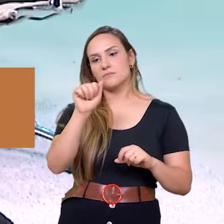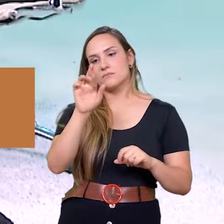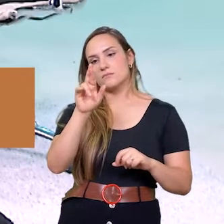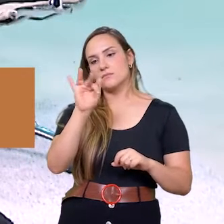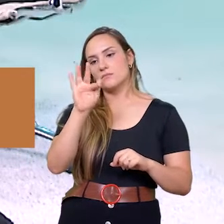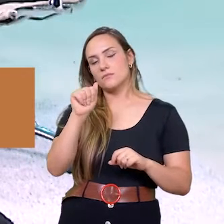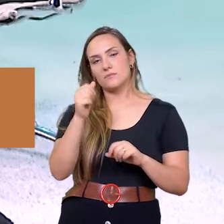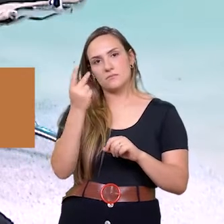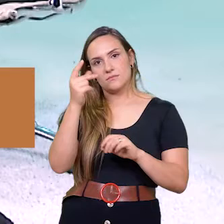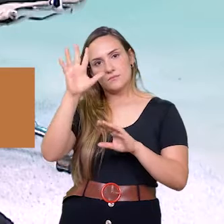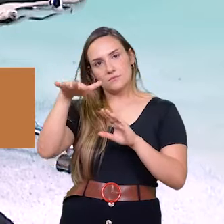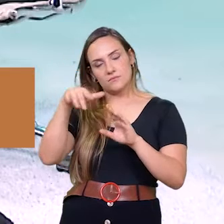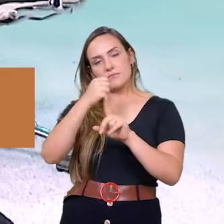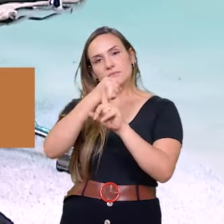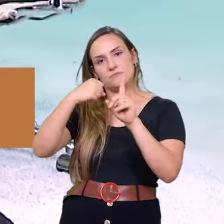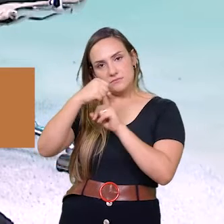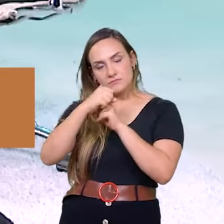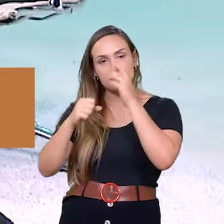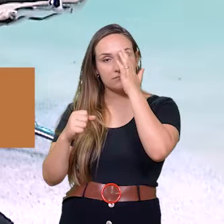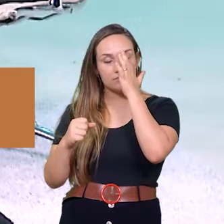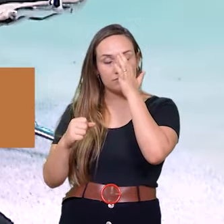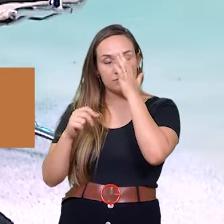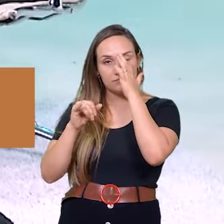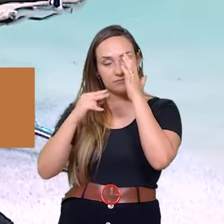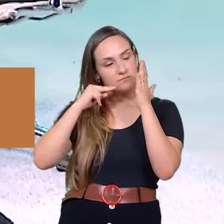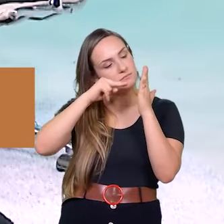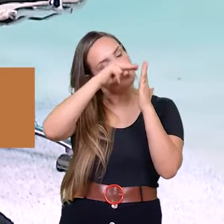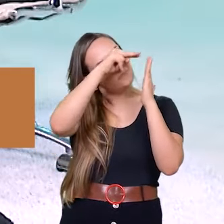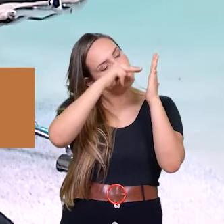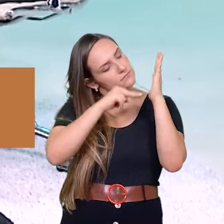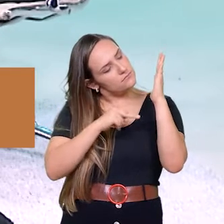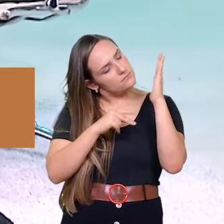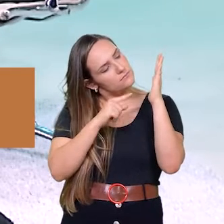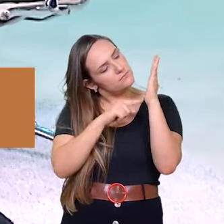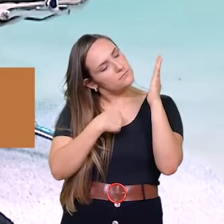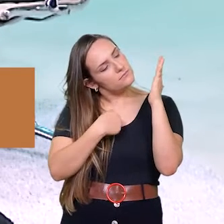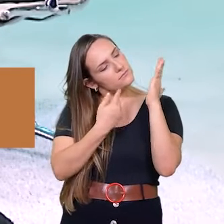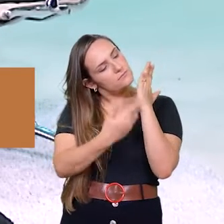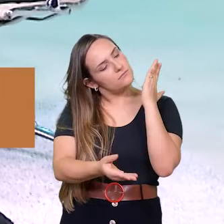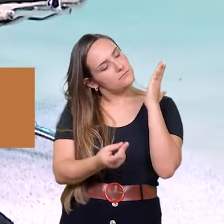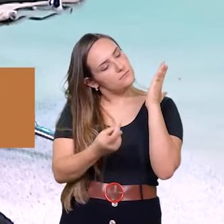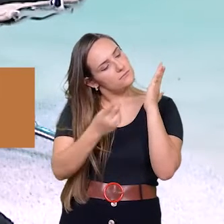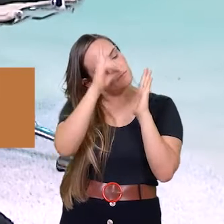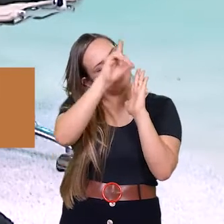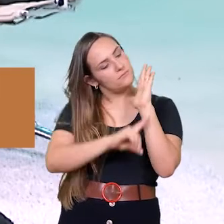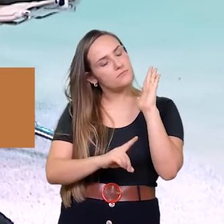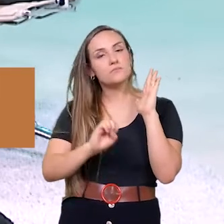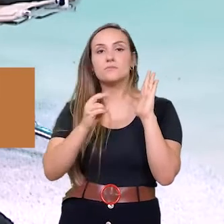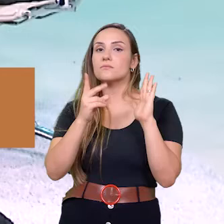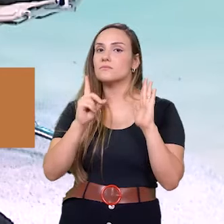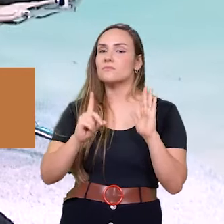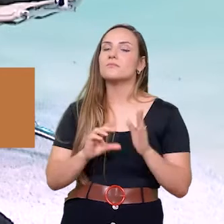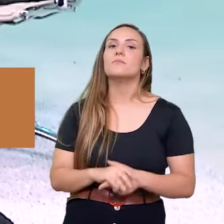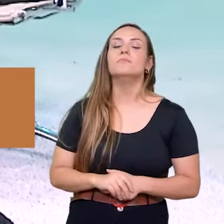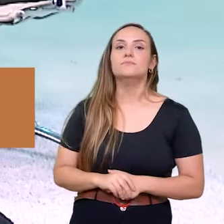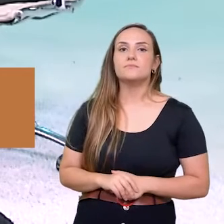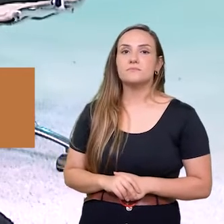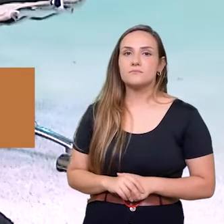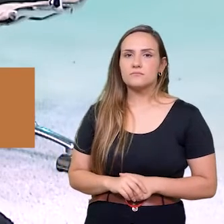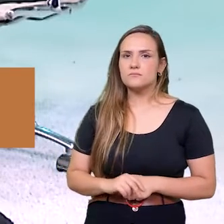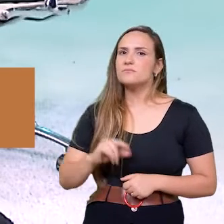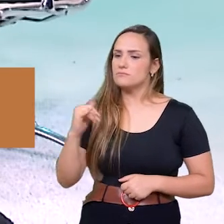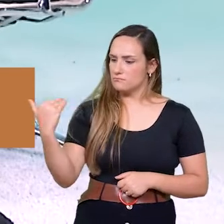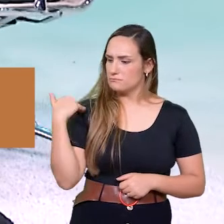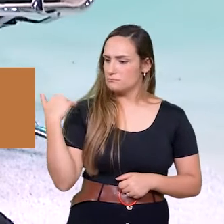tarifa social. Se ele aprender a examinar a sua conta, ele vai perceber se ele está perdendo um direito ou não. E a Defensoria está lá.